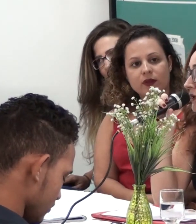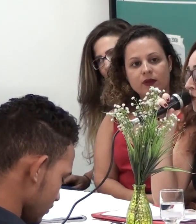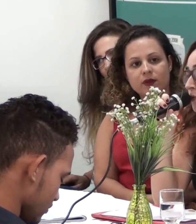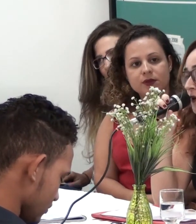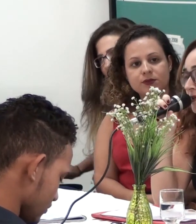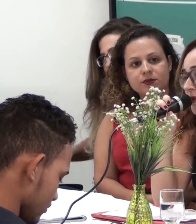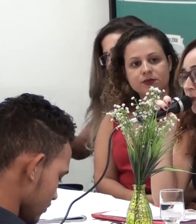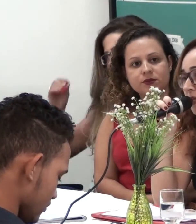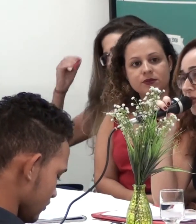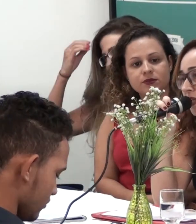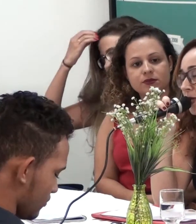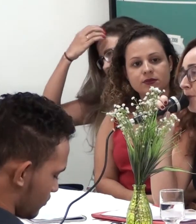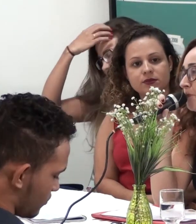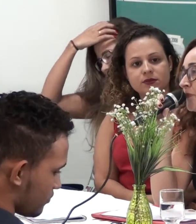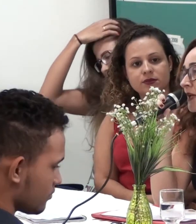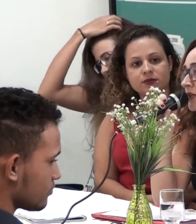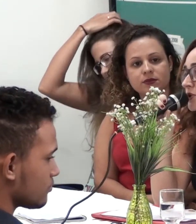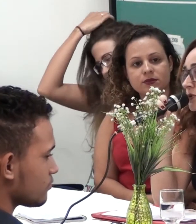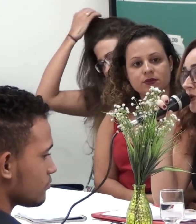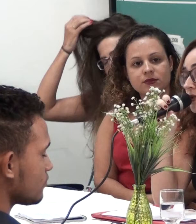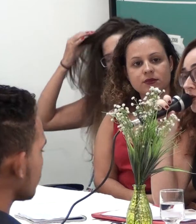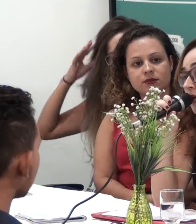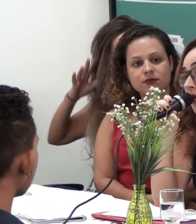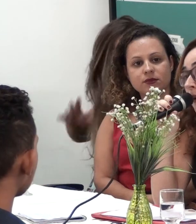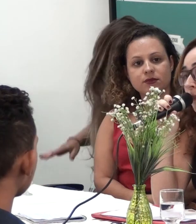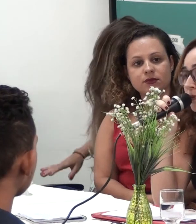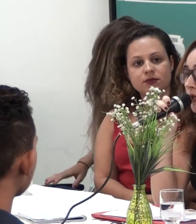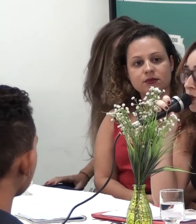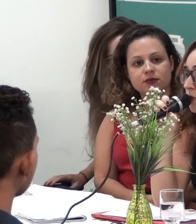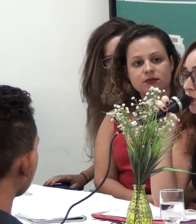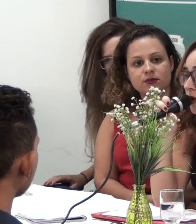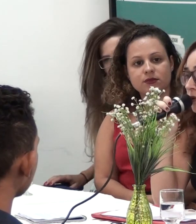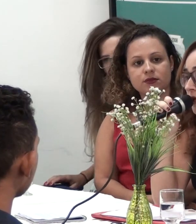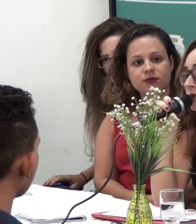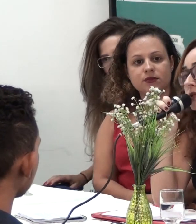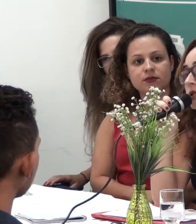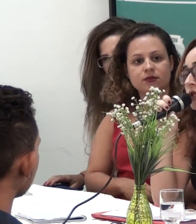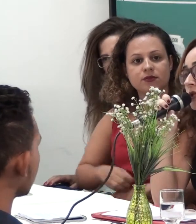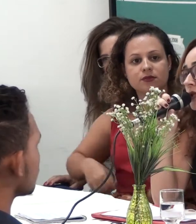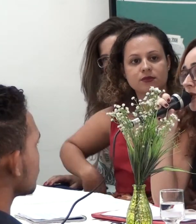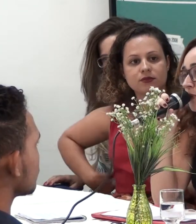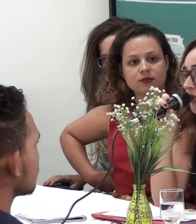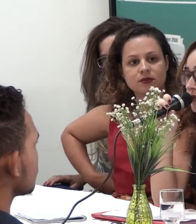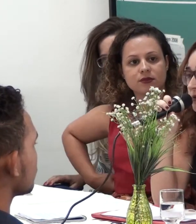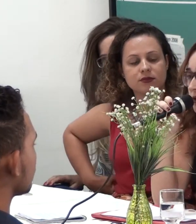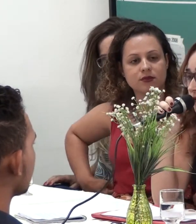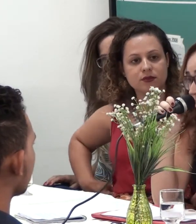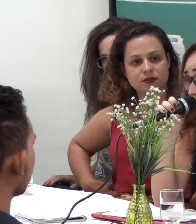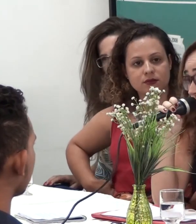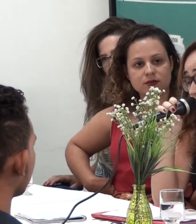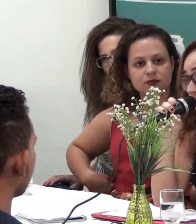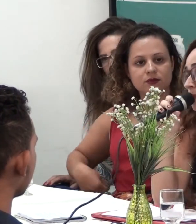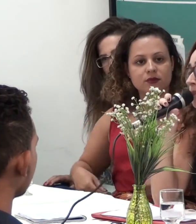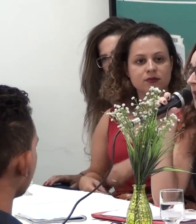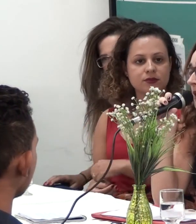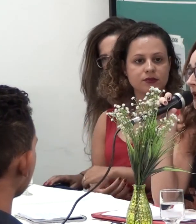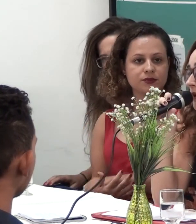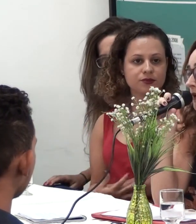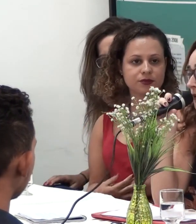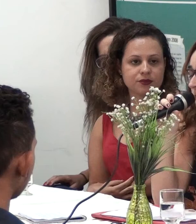fala no dia em que eu fui recebida aqui na instituição, montar o núcleo, né, de mulheres e de